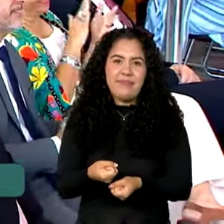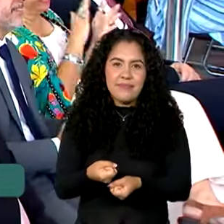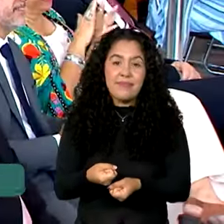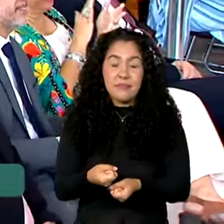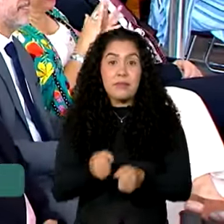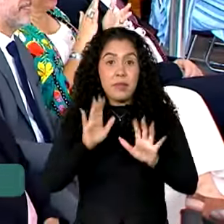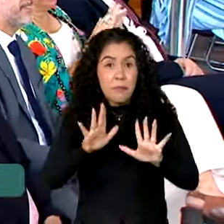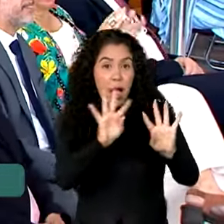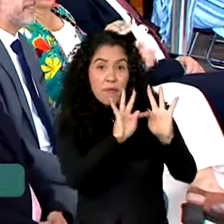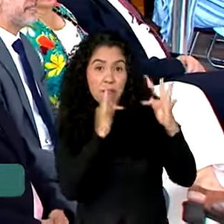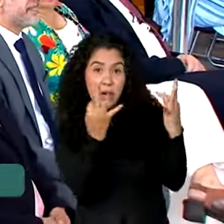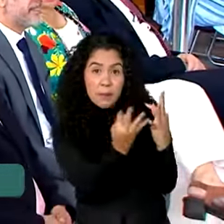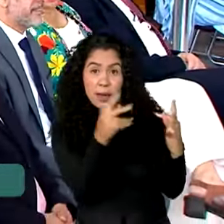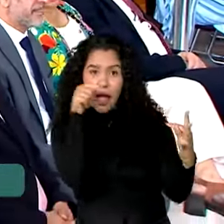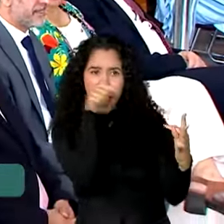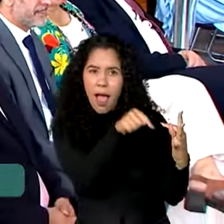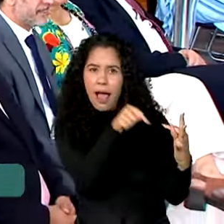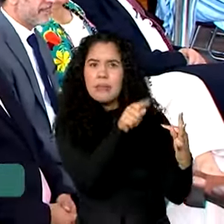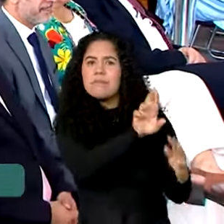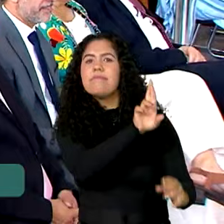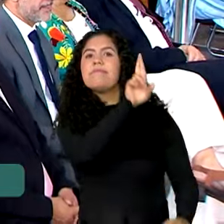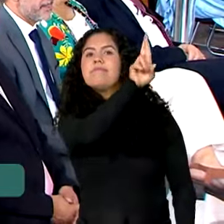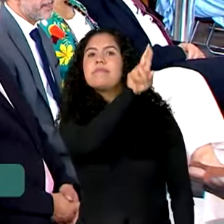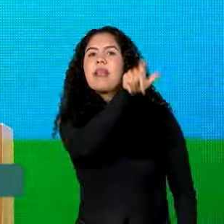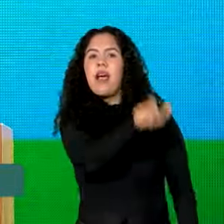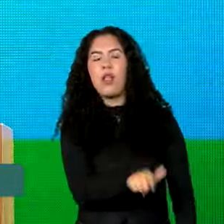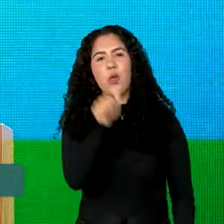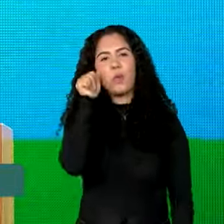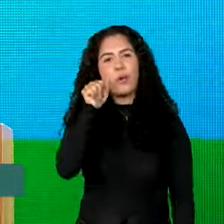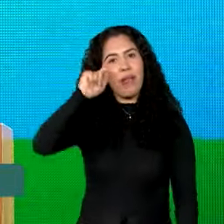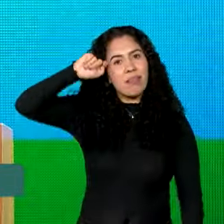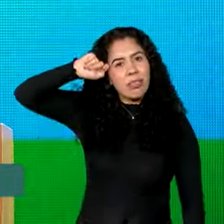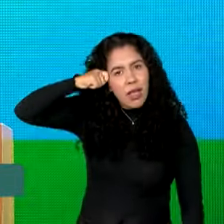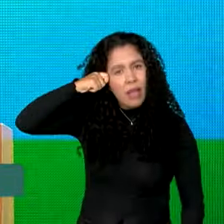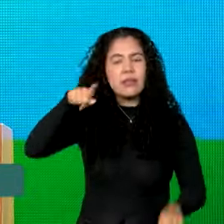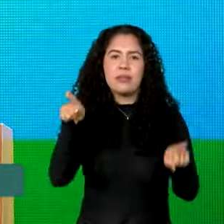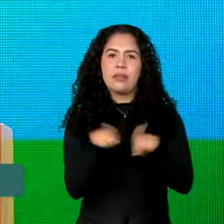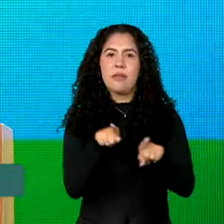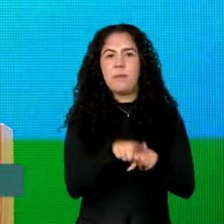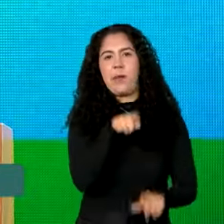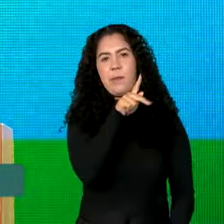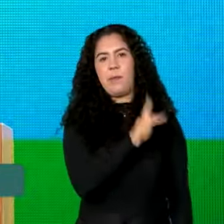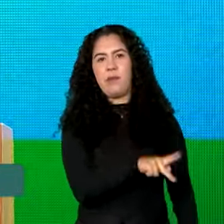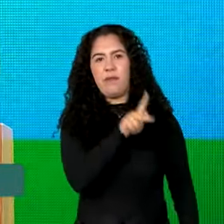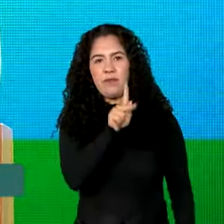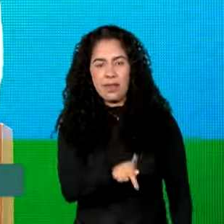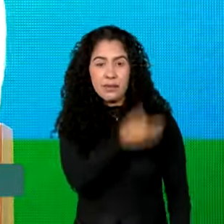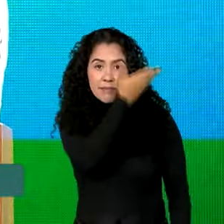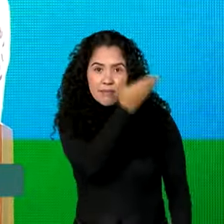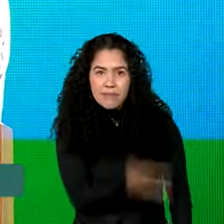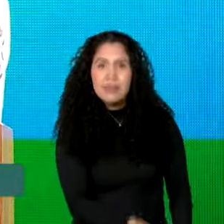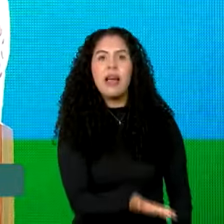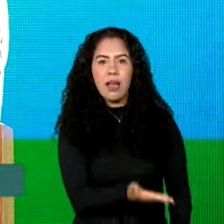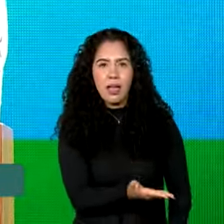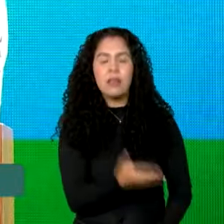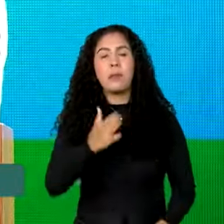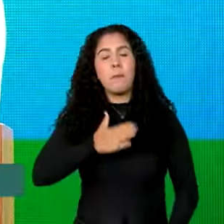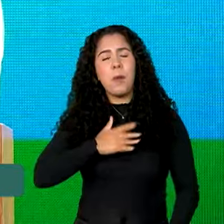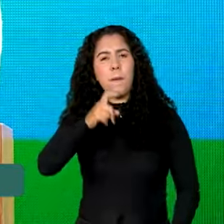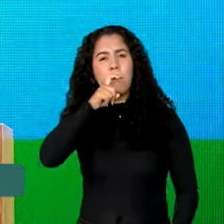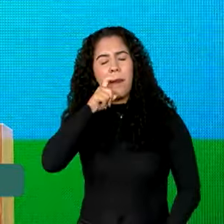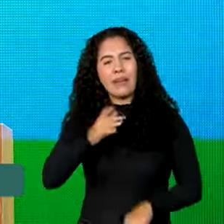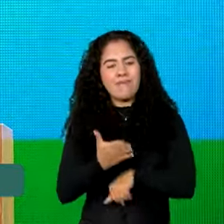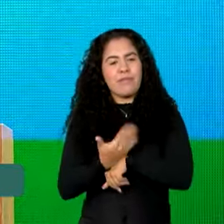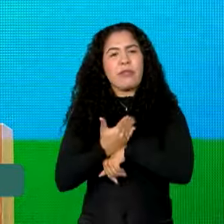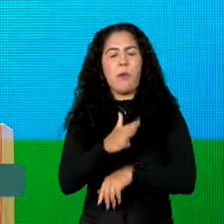De uma família chefiada por uma mulher negra e professora, e que com a morte precoce do meu pai, que